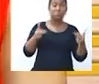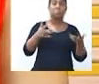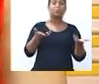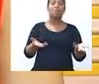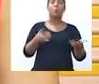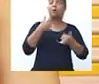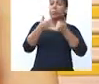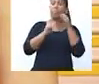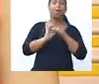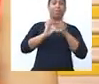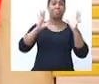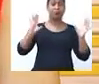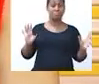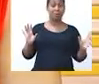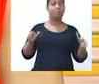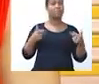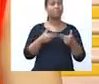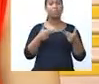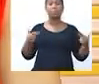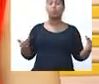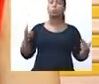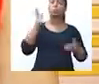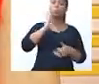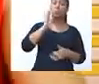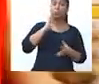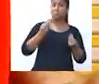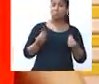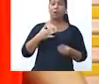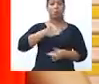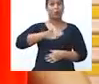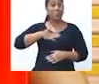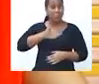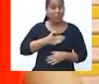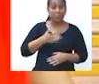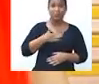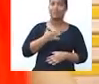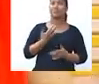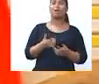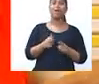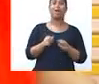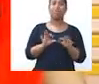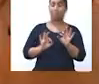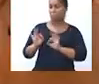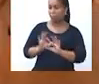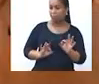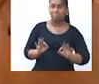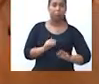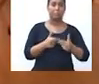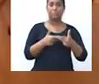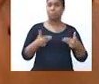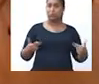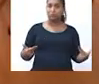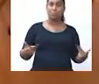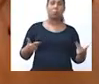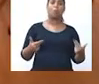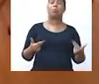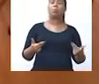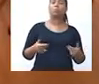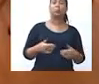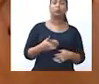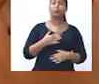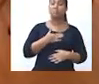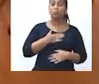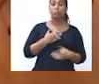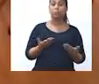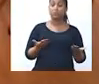deixava eu brincar, né? Então, era um negócio muito legal, né? Que eu gostava de mexer na mala dele, de falar, ai, que é isso, aquelas coisas assim. Uhum. Então,